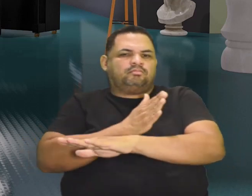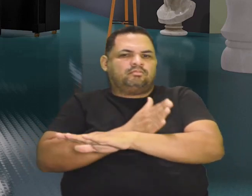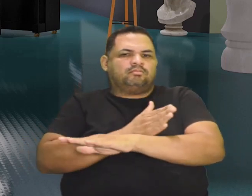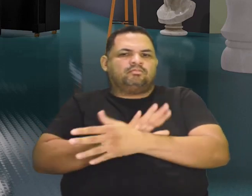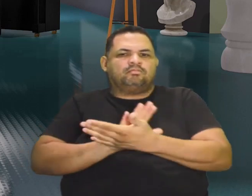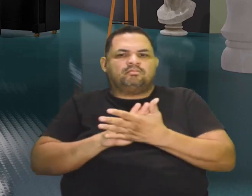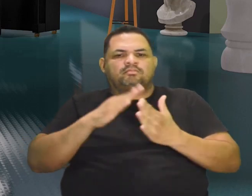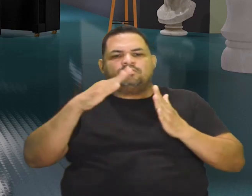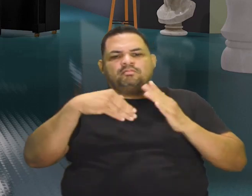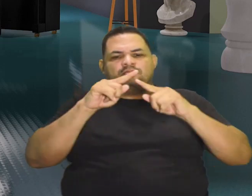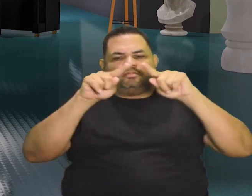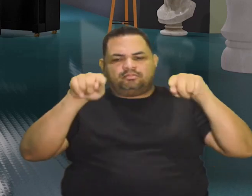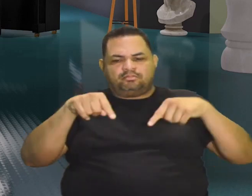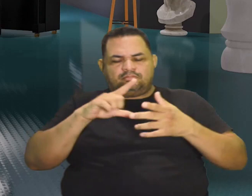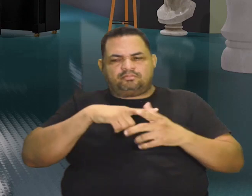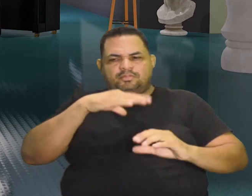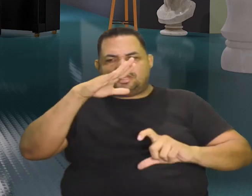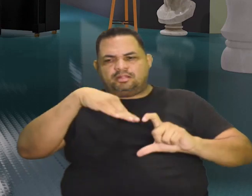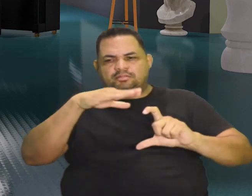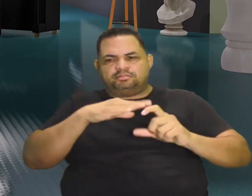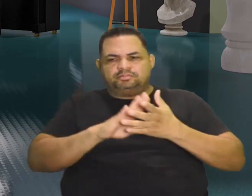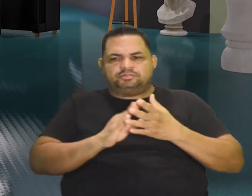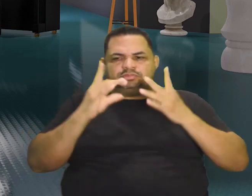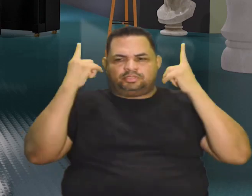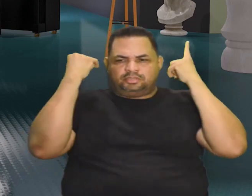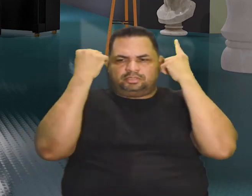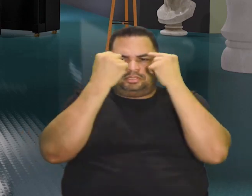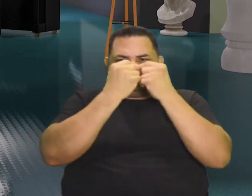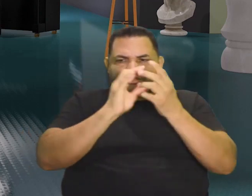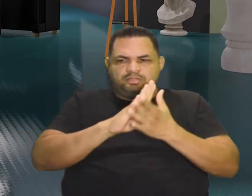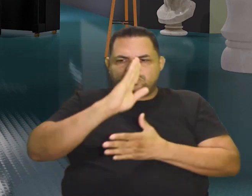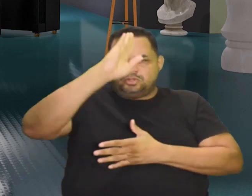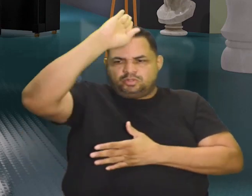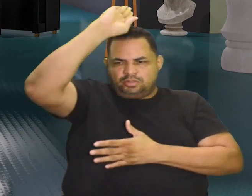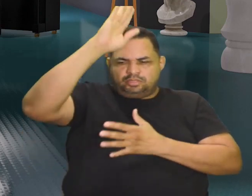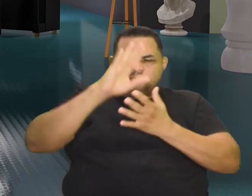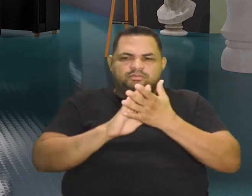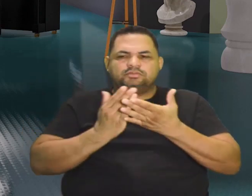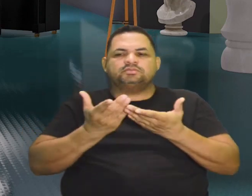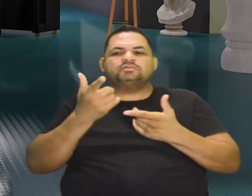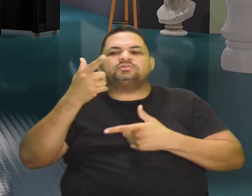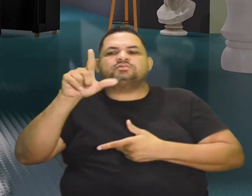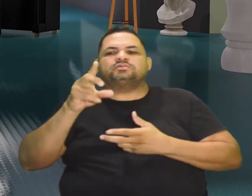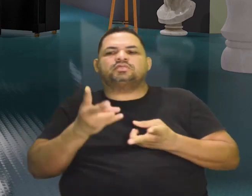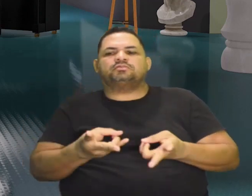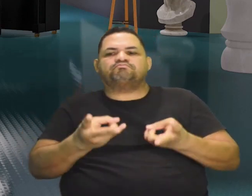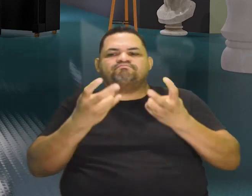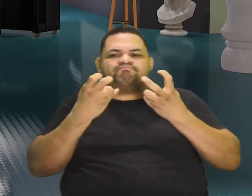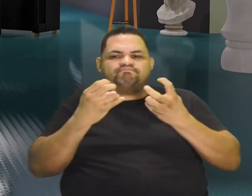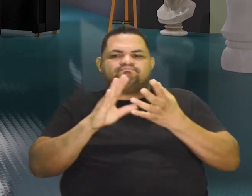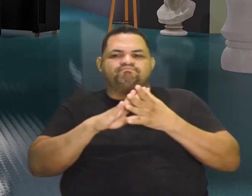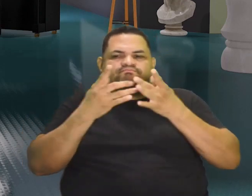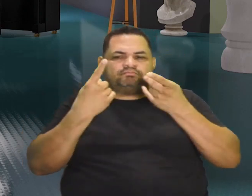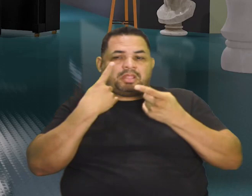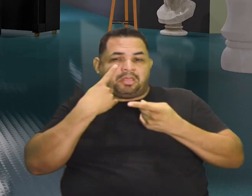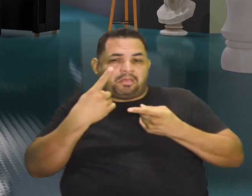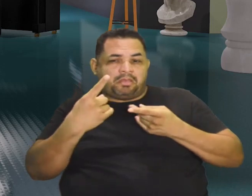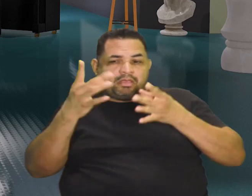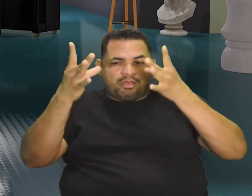obra com mitologia grego-romana, né? Então, vocês conseguem identificar quando vocês se atentam aos detalhes, viu?